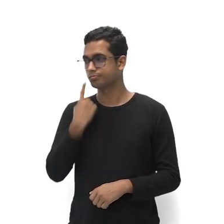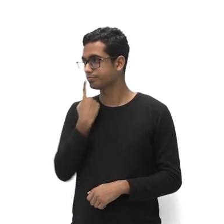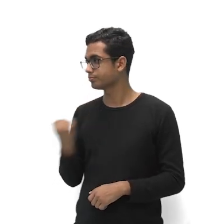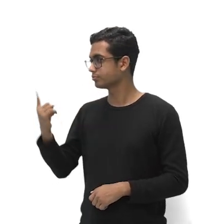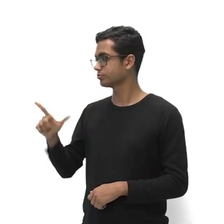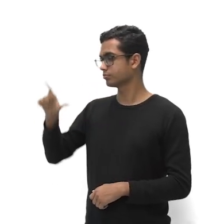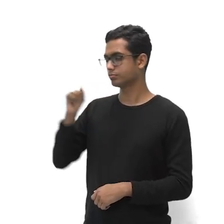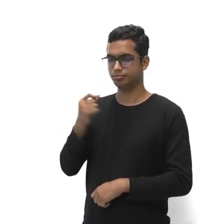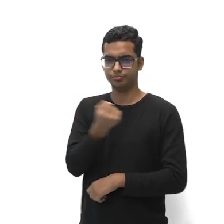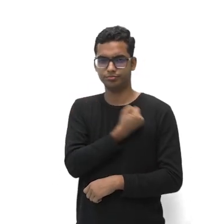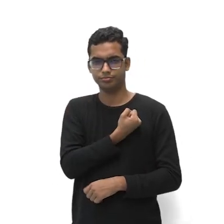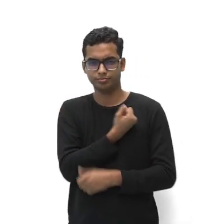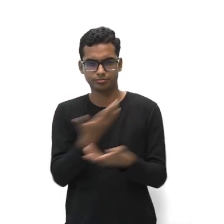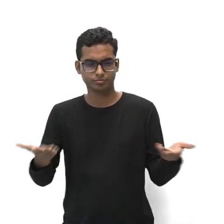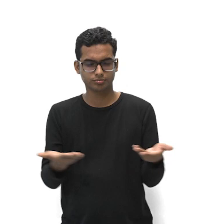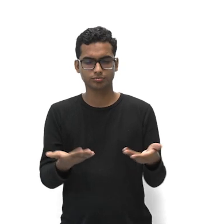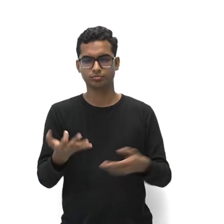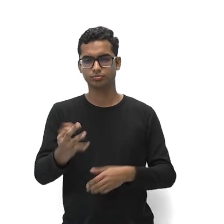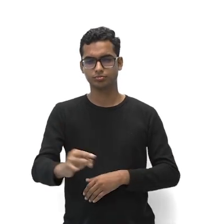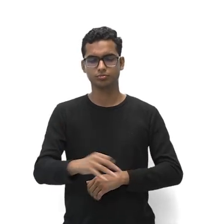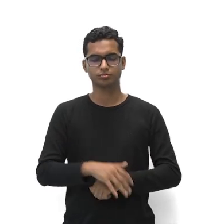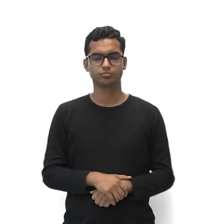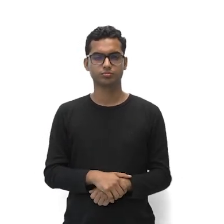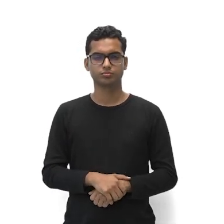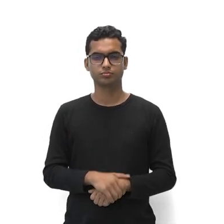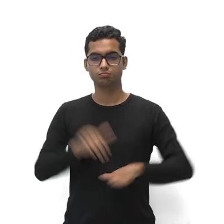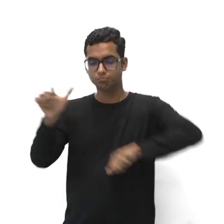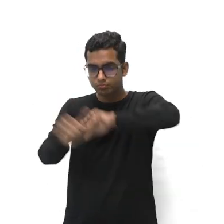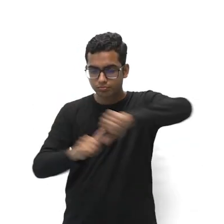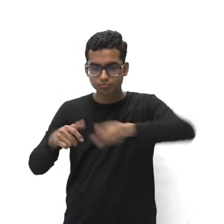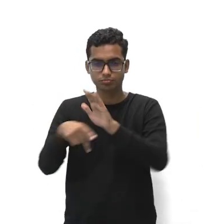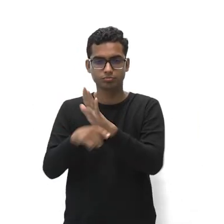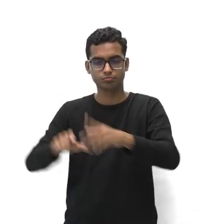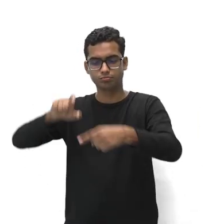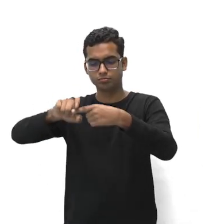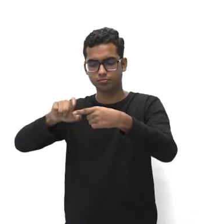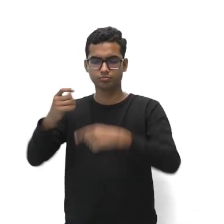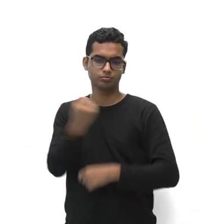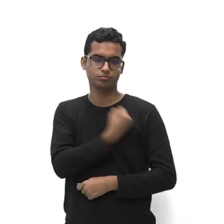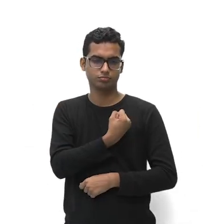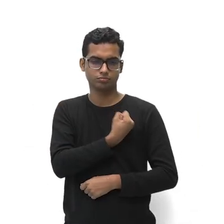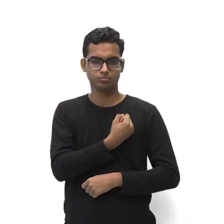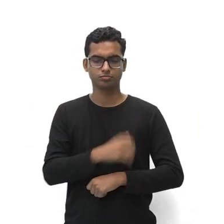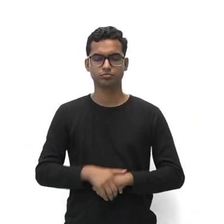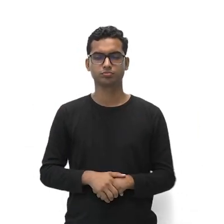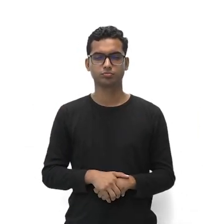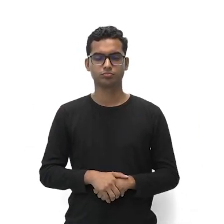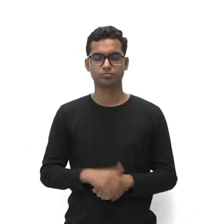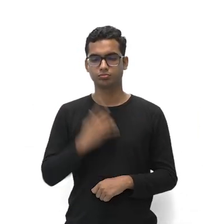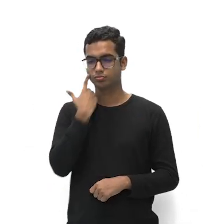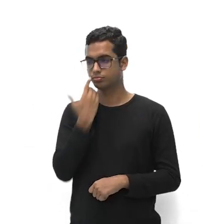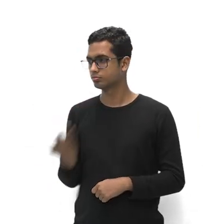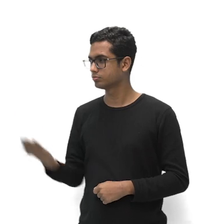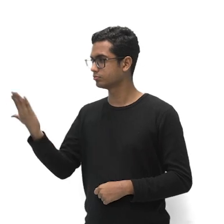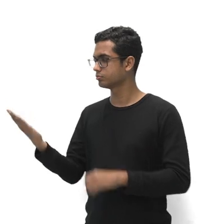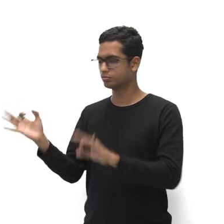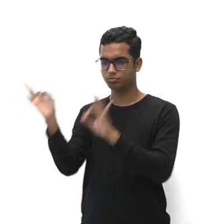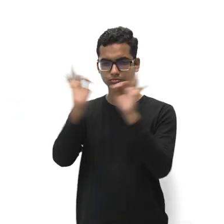dado, certo? E transformá-lo numa fração decimal. Olha só.